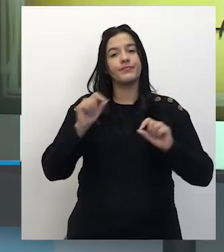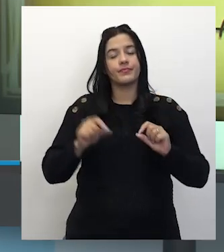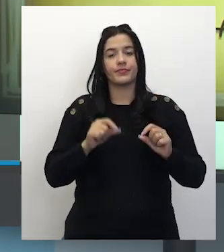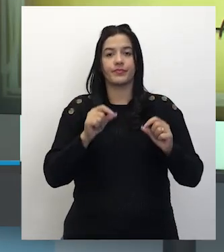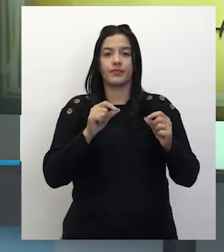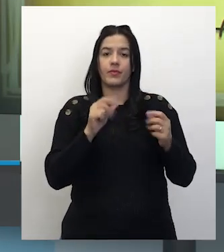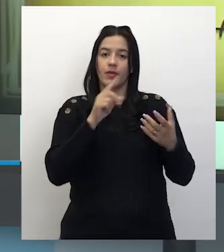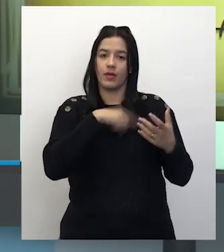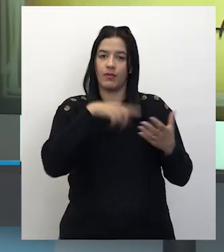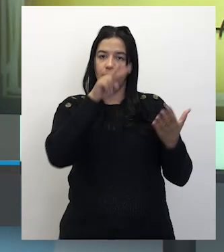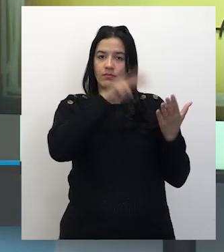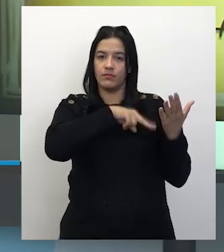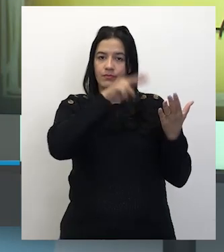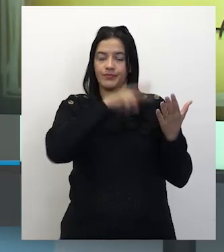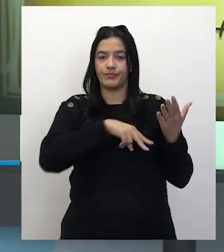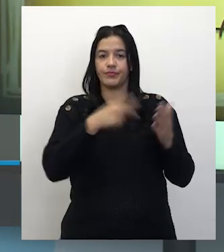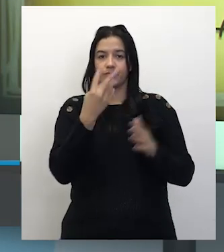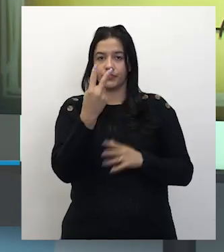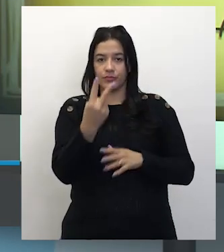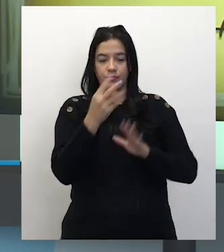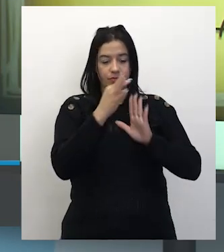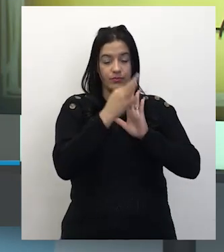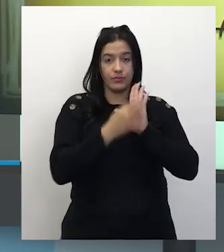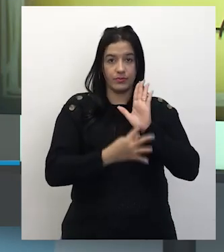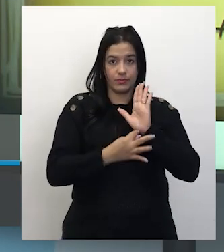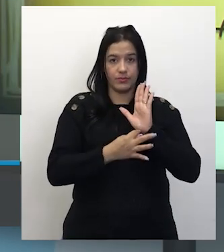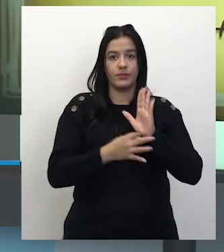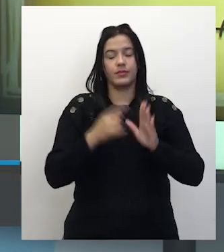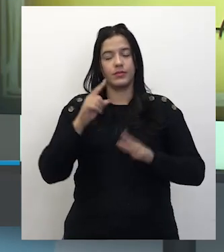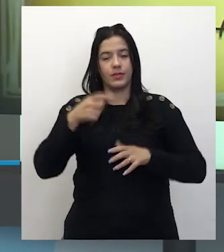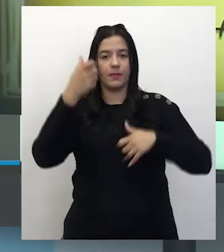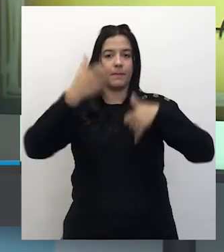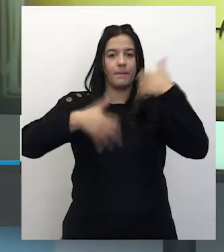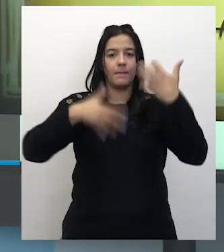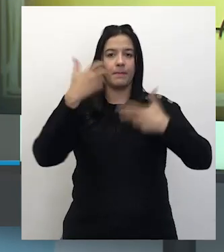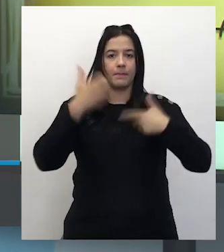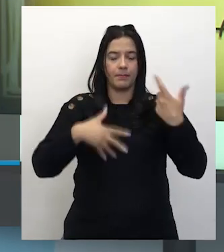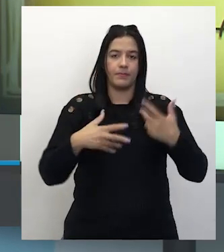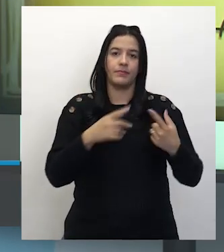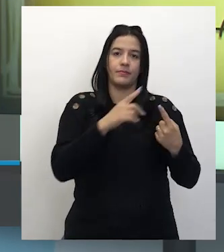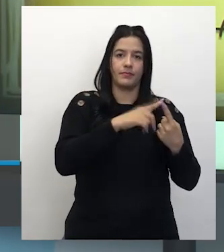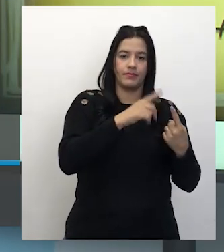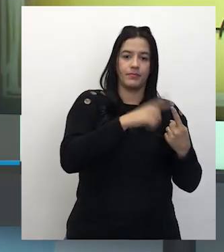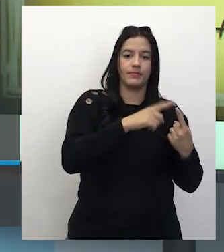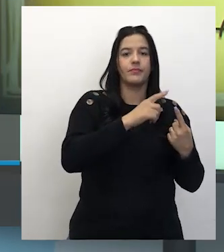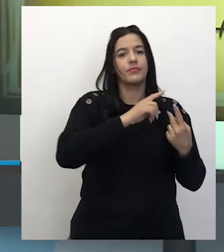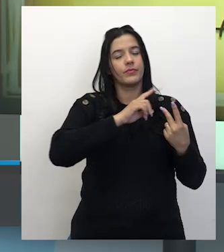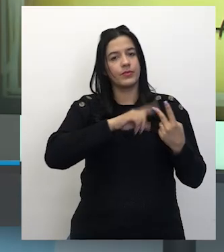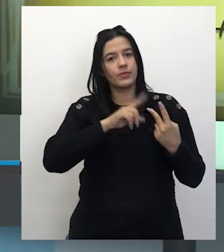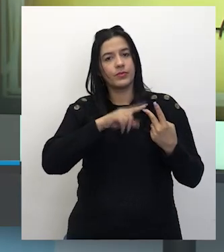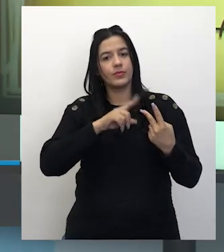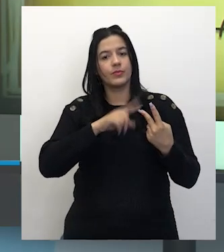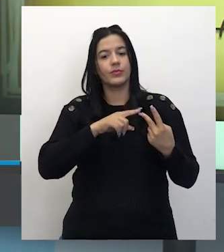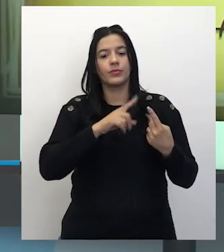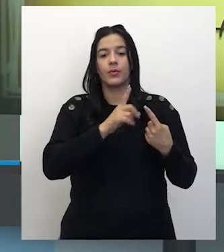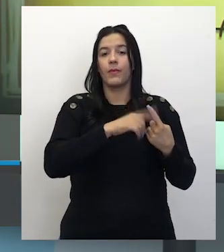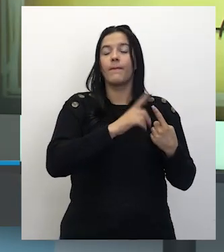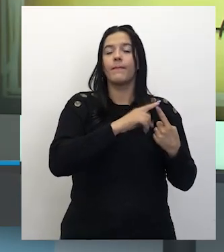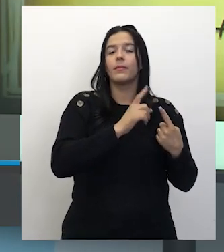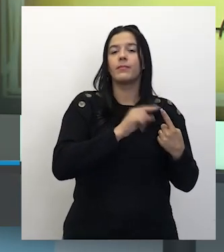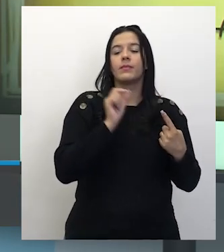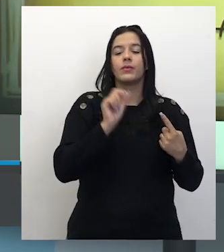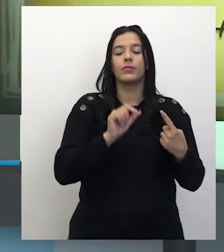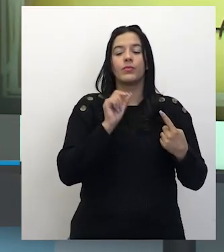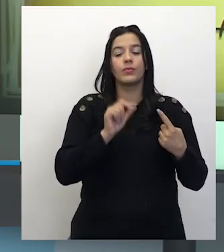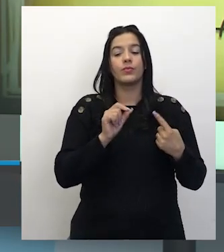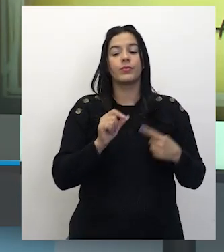trazem ensinamentos. A gente consegue aprender muitas coisas com os dois cordéis, né, que foram cantados. Então, o primeiro ele tem mais